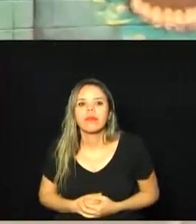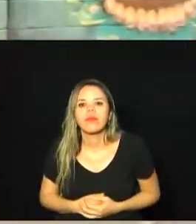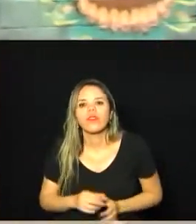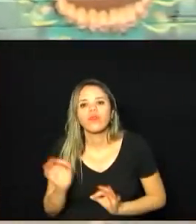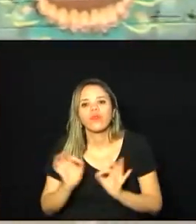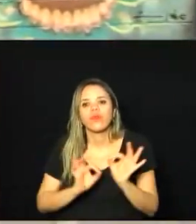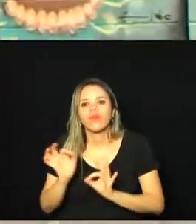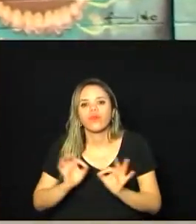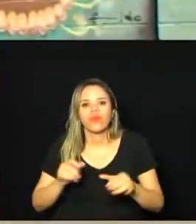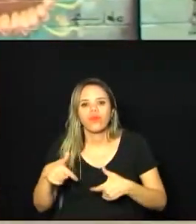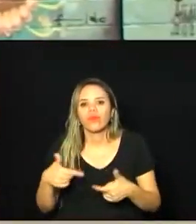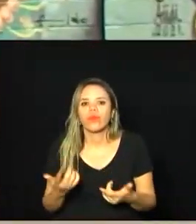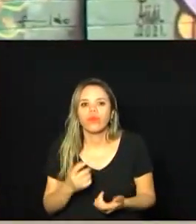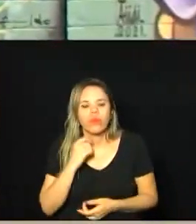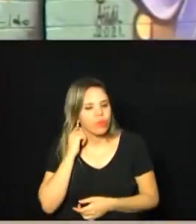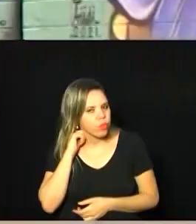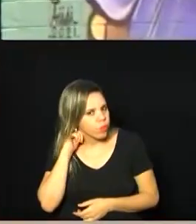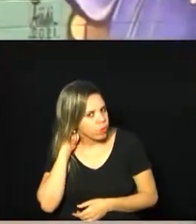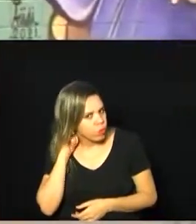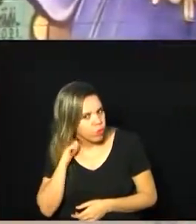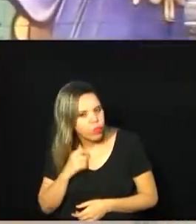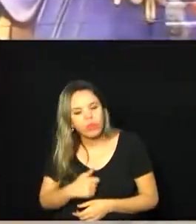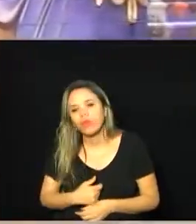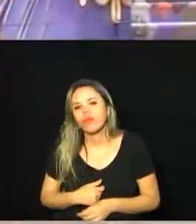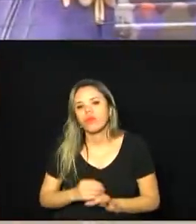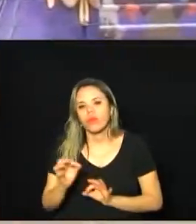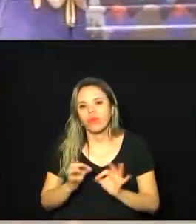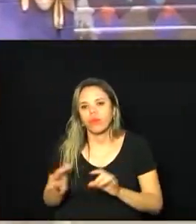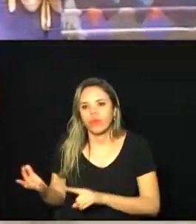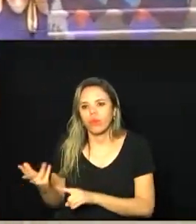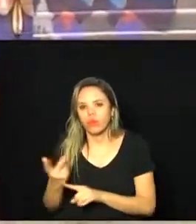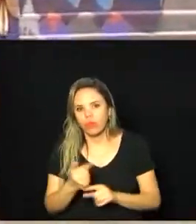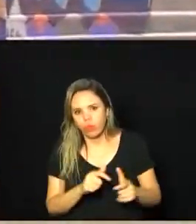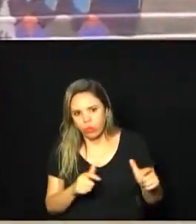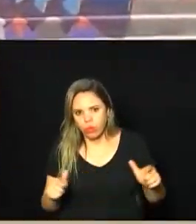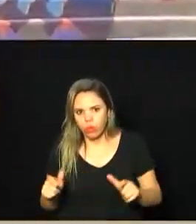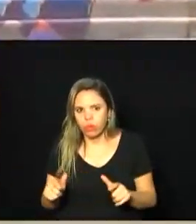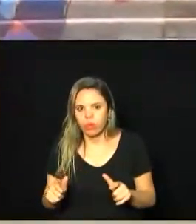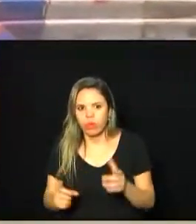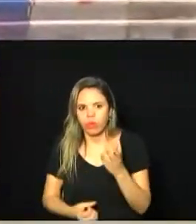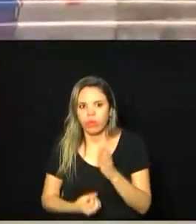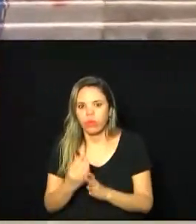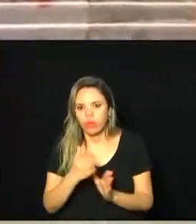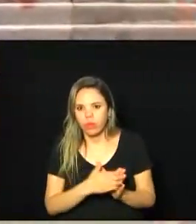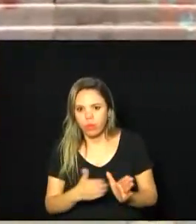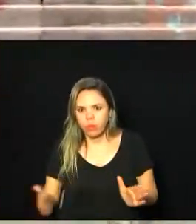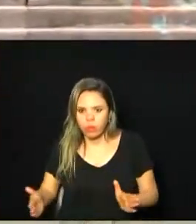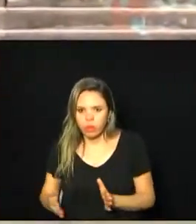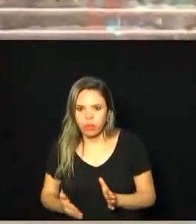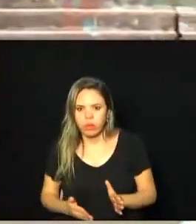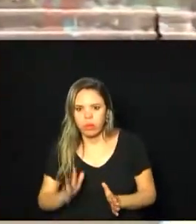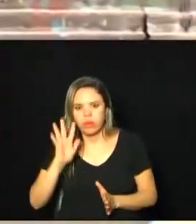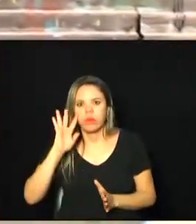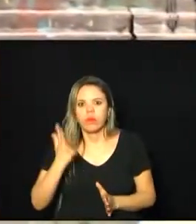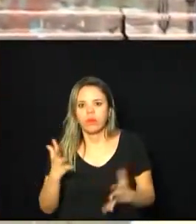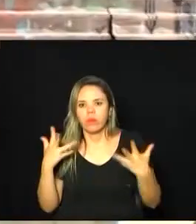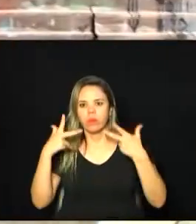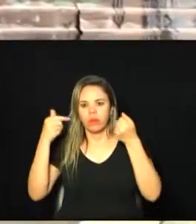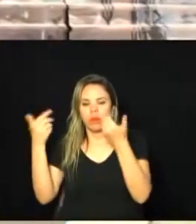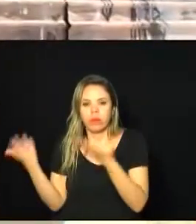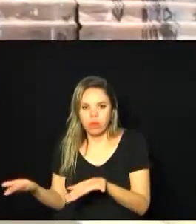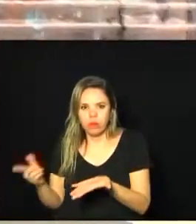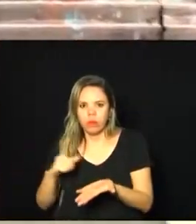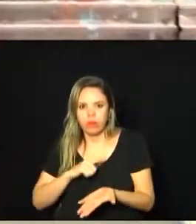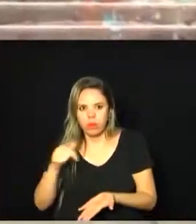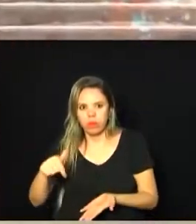feito um trabalho uma curadoria grande para que isso acontecesse. E está esse resultado maravilhoso que